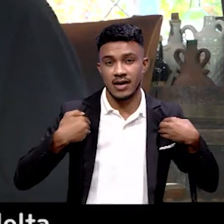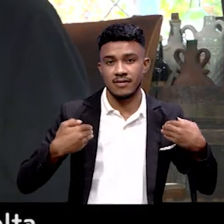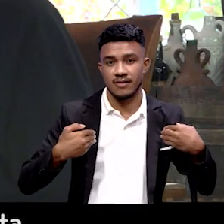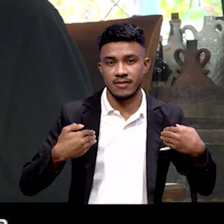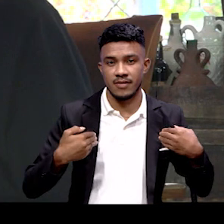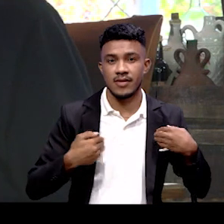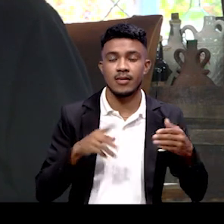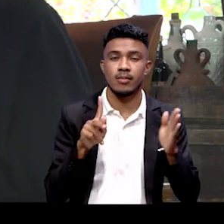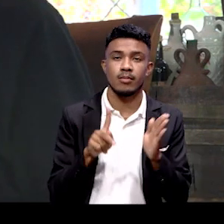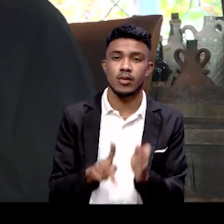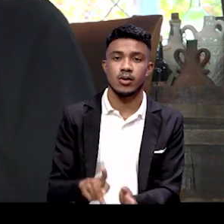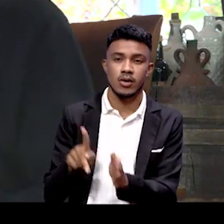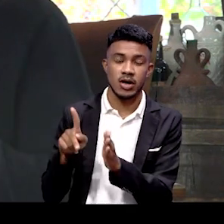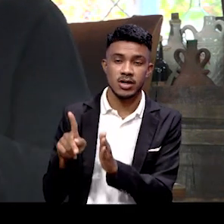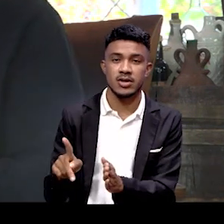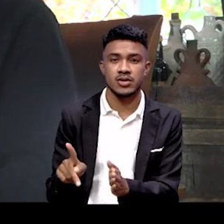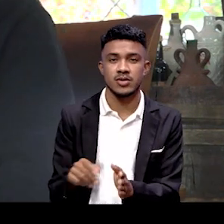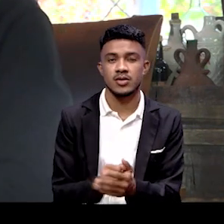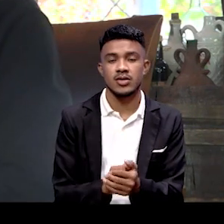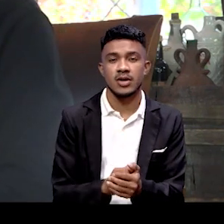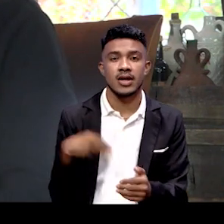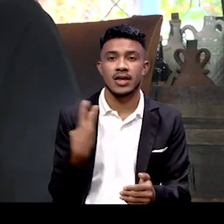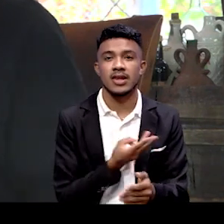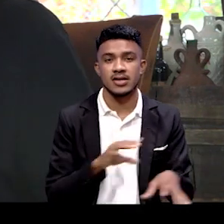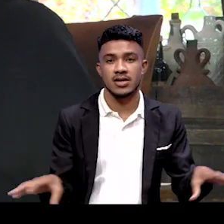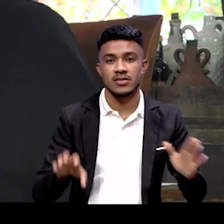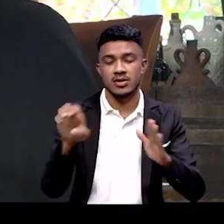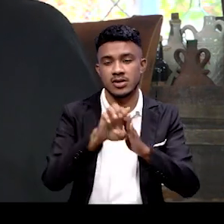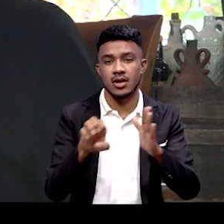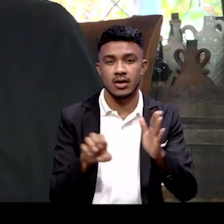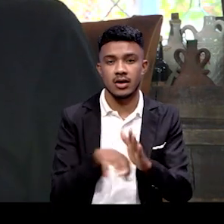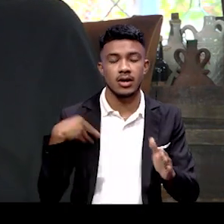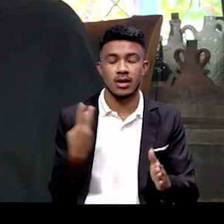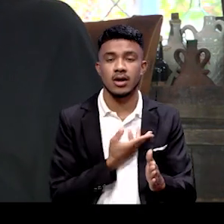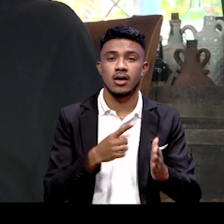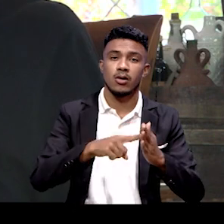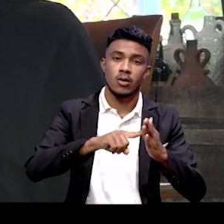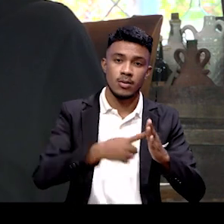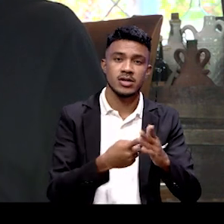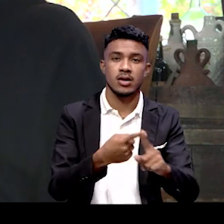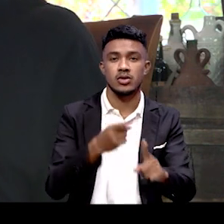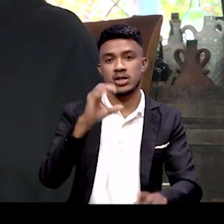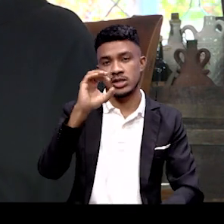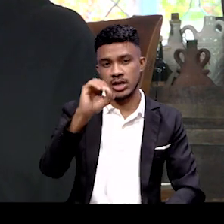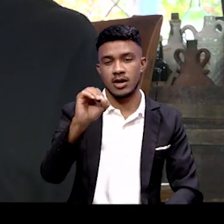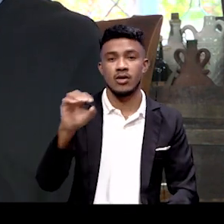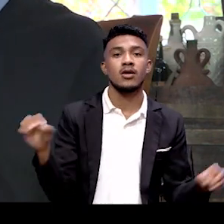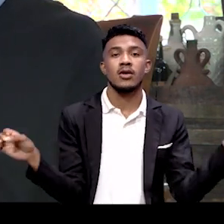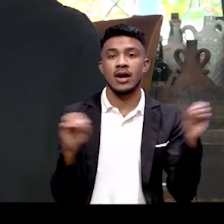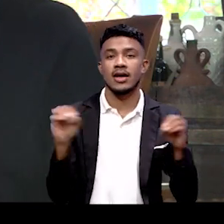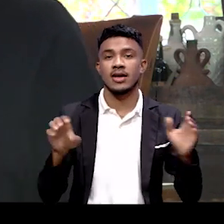E teria construção do Estado, que está rumo a zero. Lá ia Estado, um momento,